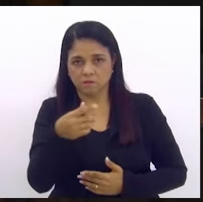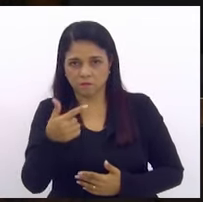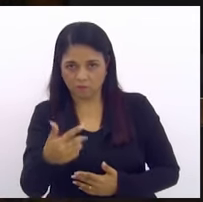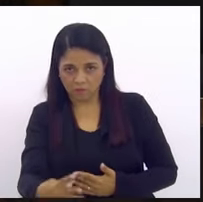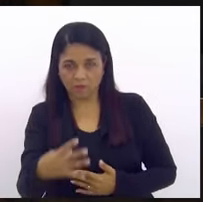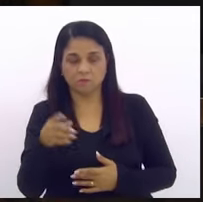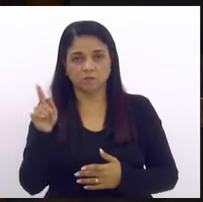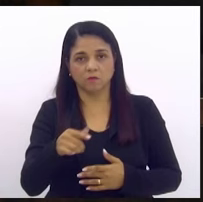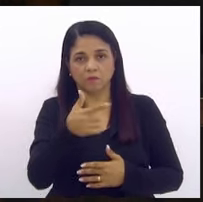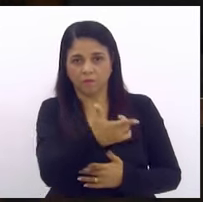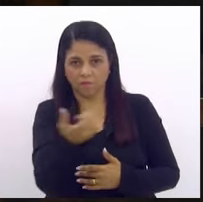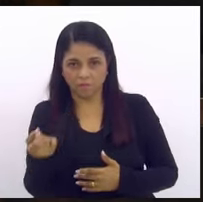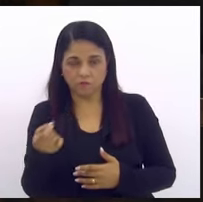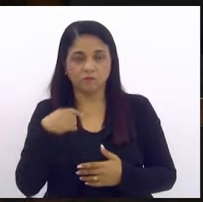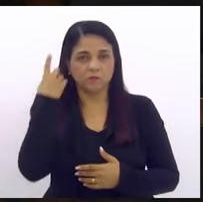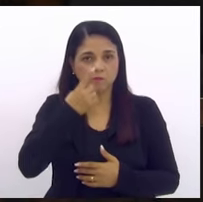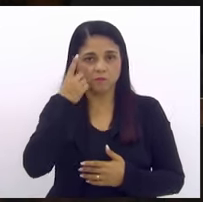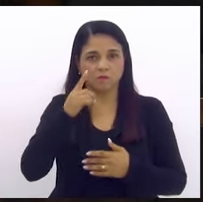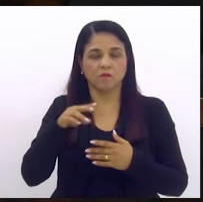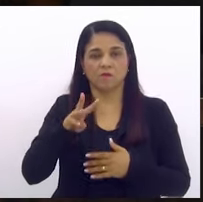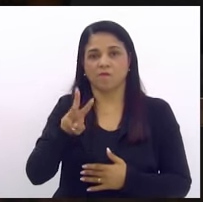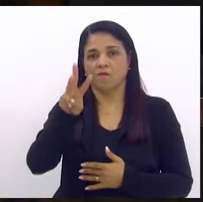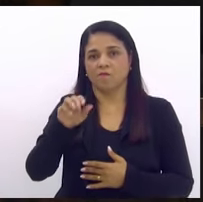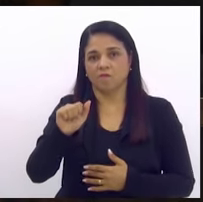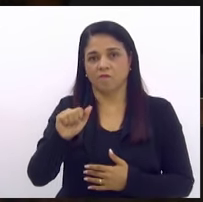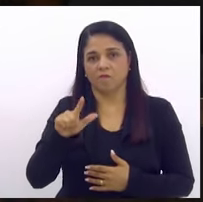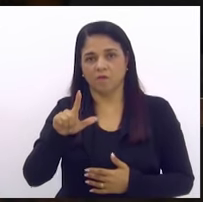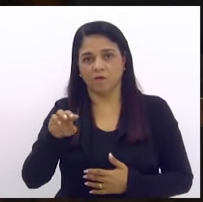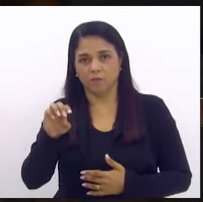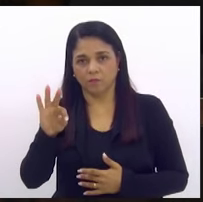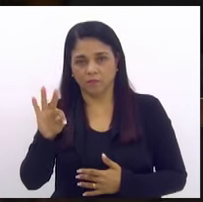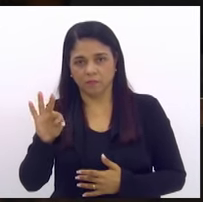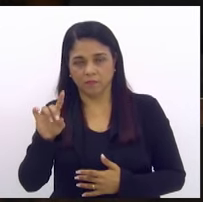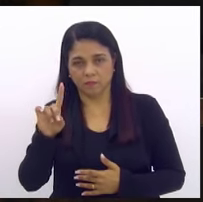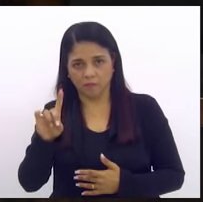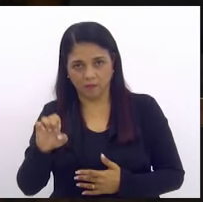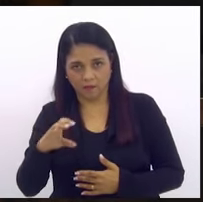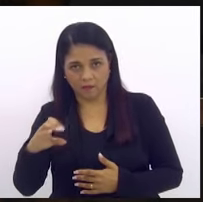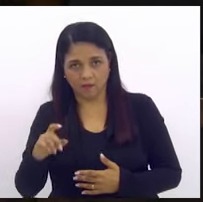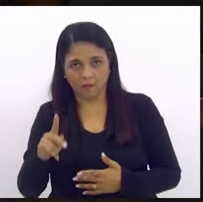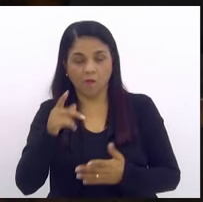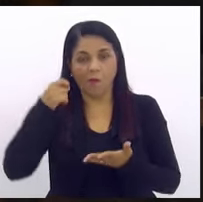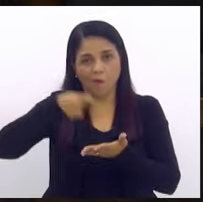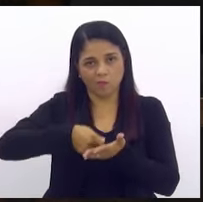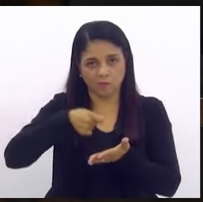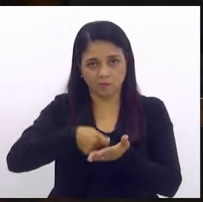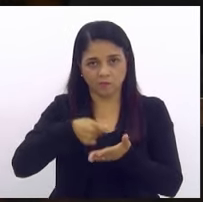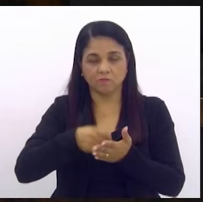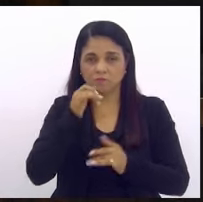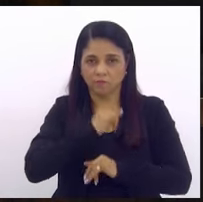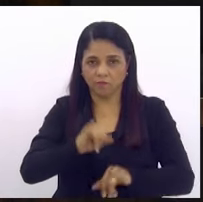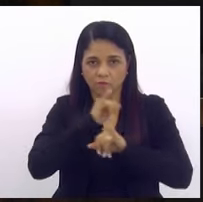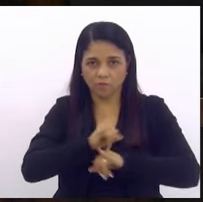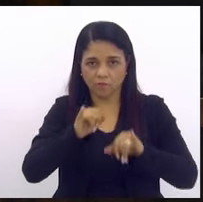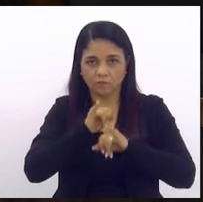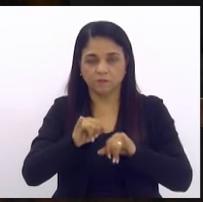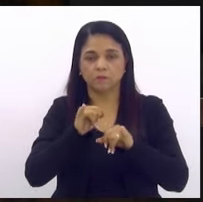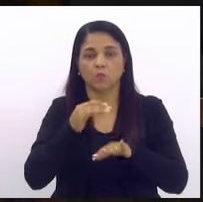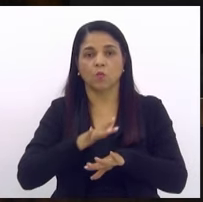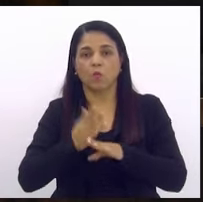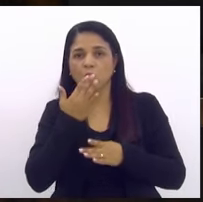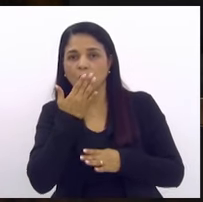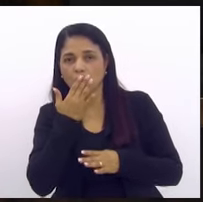2834-A/2020, de autoria do deputado Valdec Carneiro, que dispõe sobre a obrigatoriedade de informação sobre cor